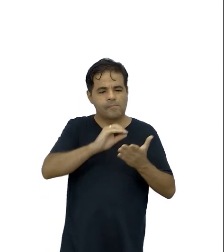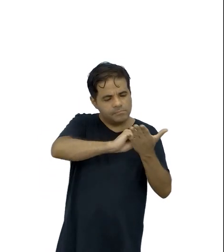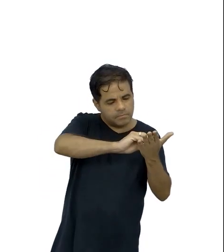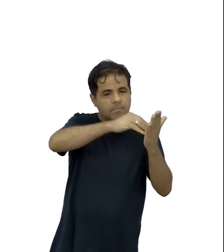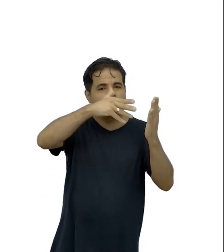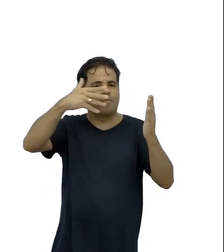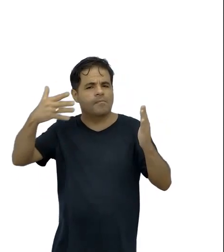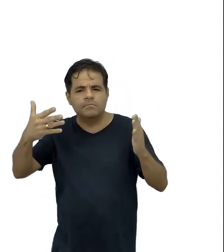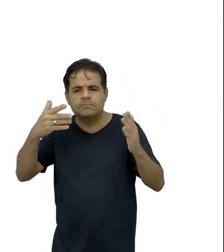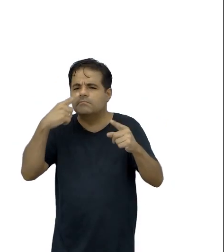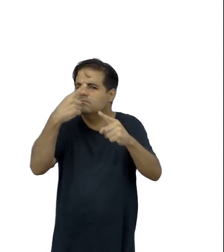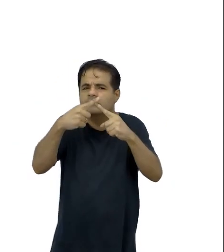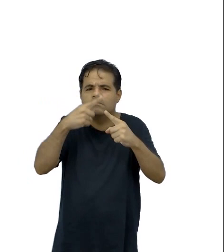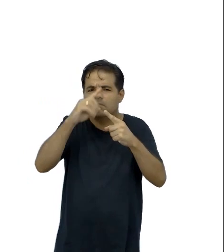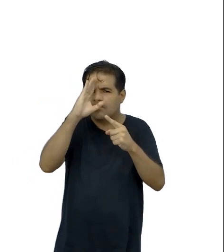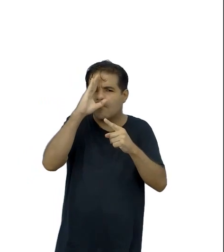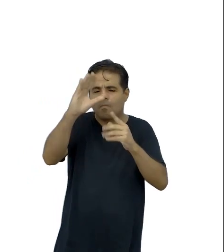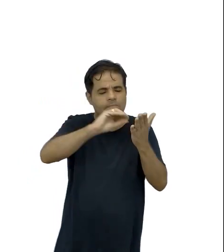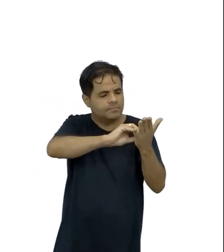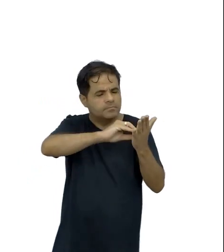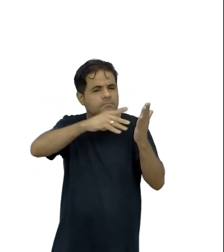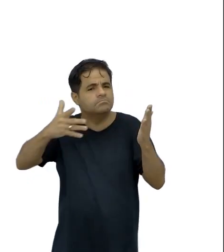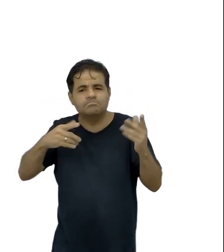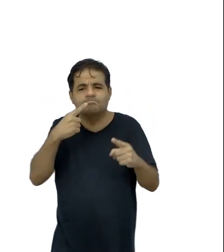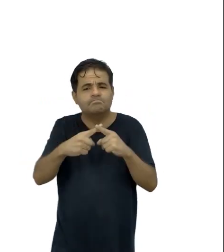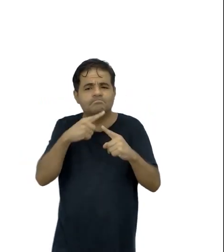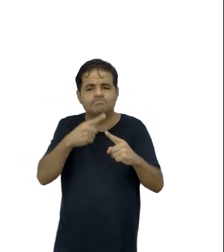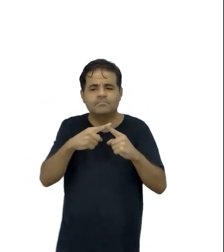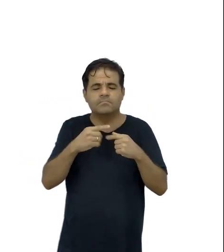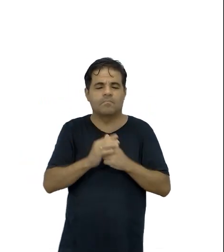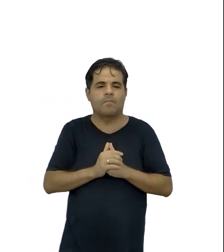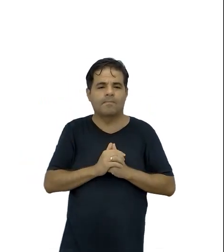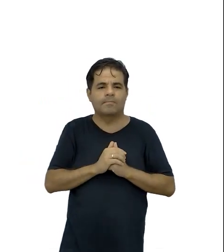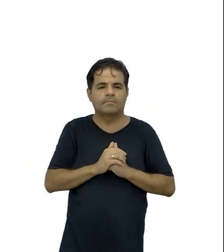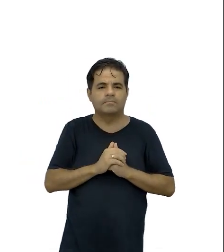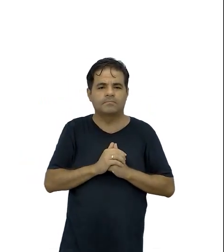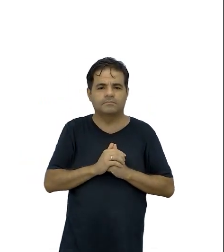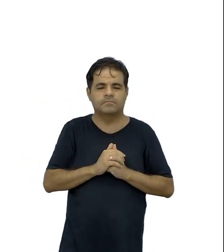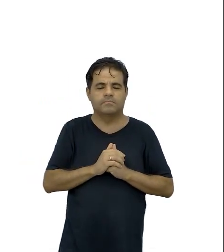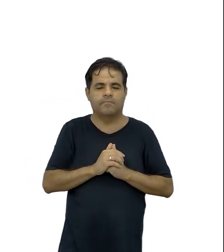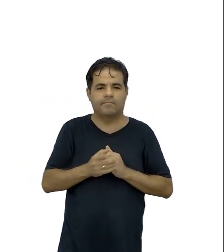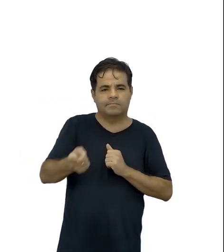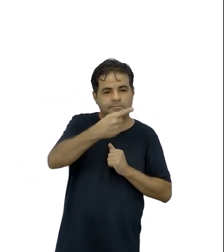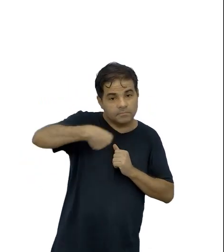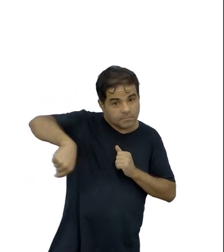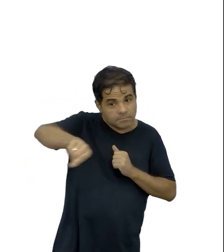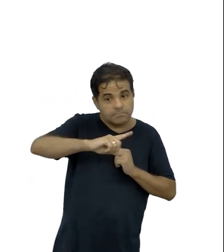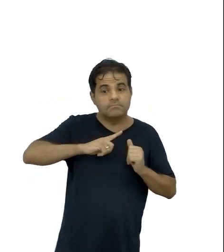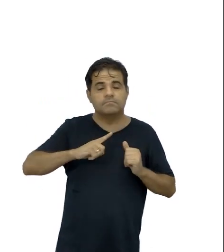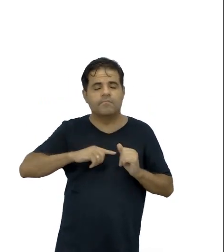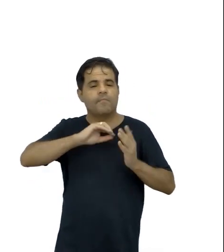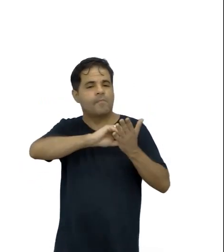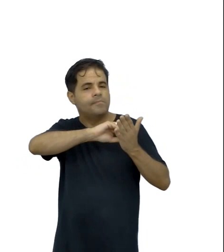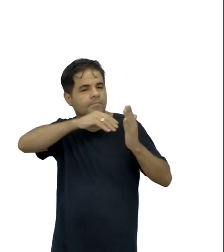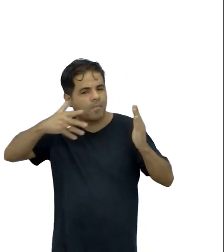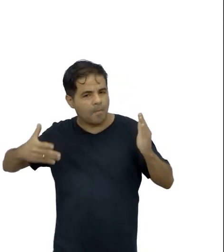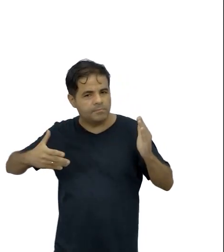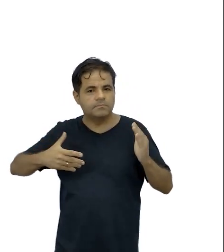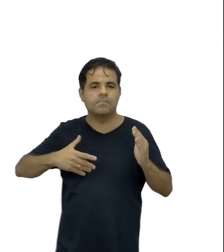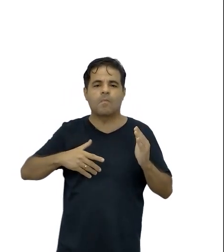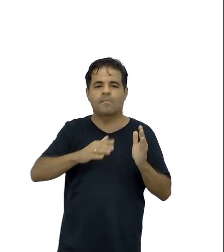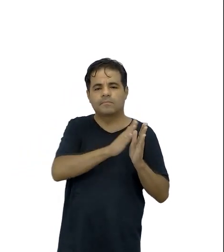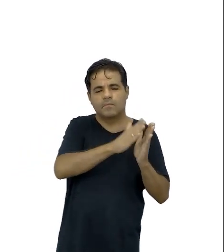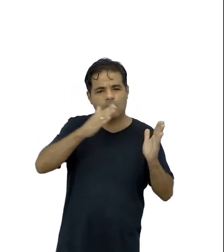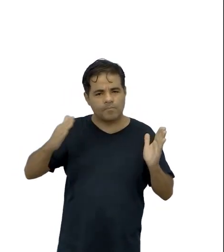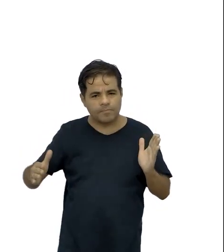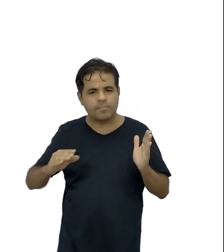Currículo, então. Por que priorizar o currículo, né? Então, nós temos aí o currículo paulista